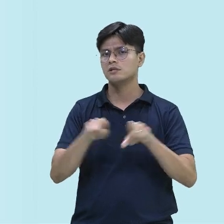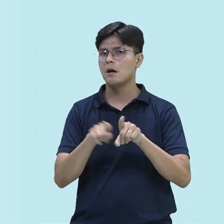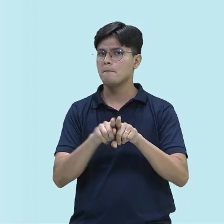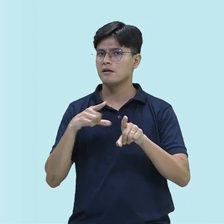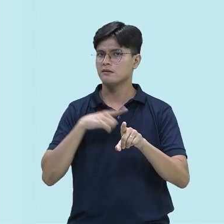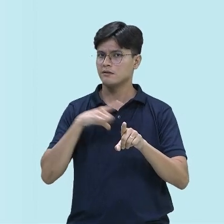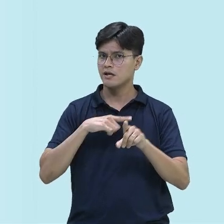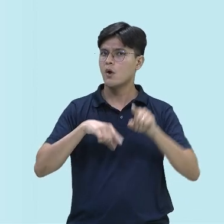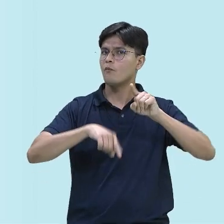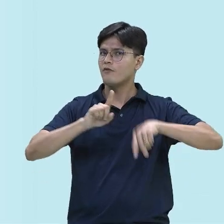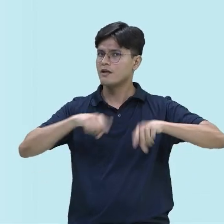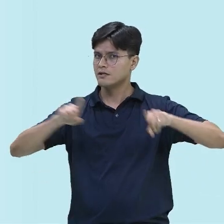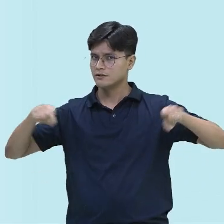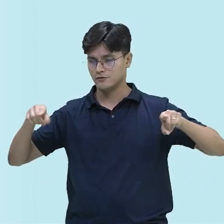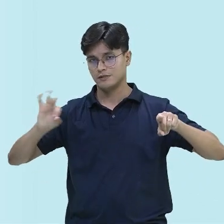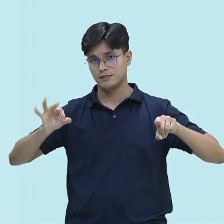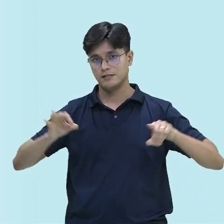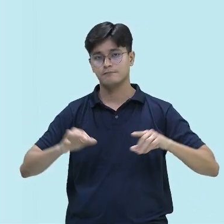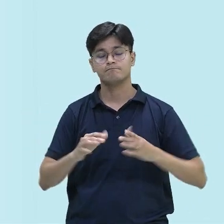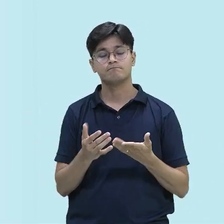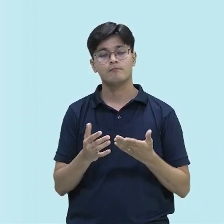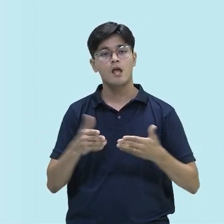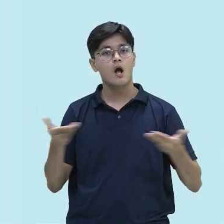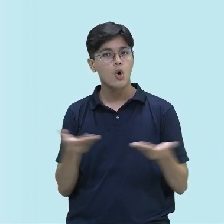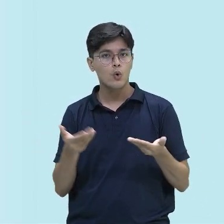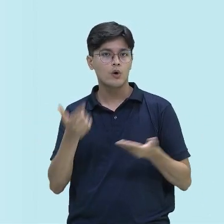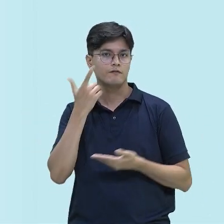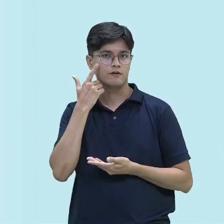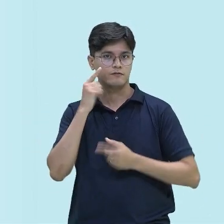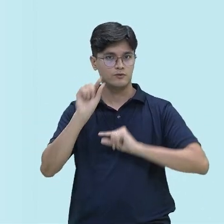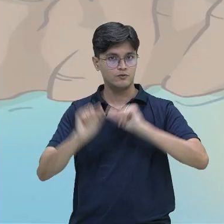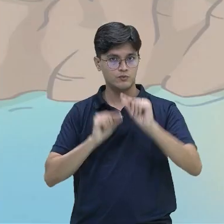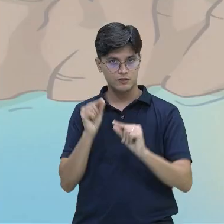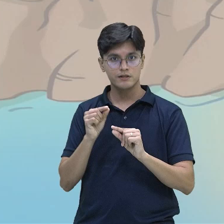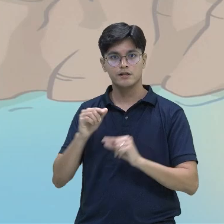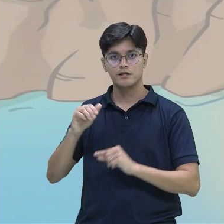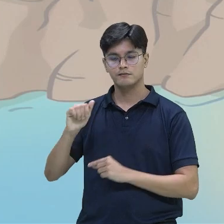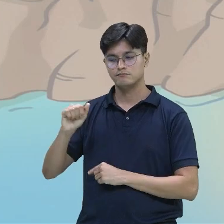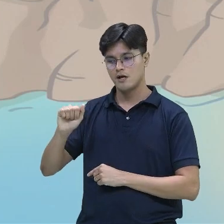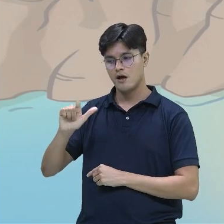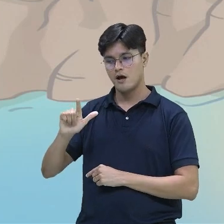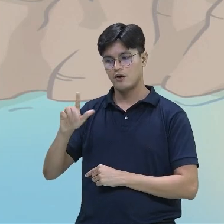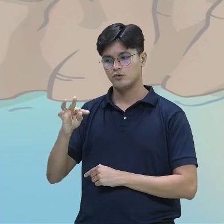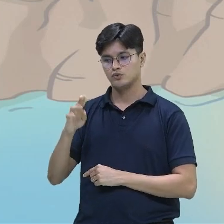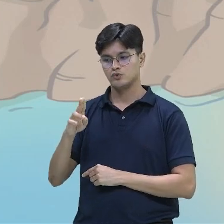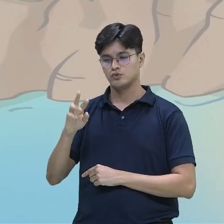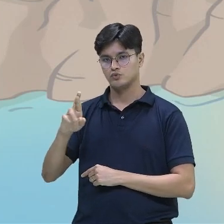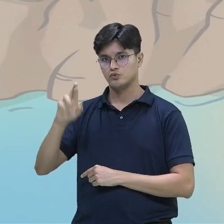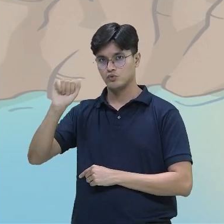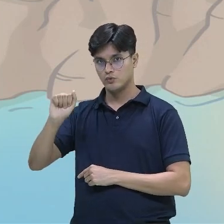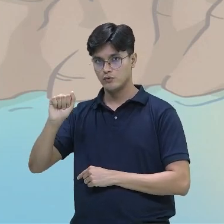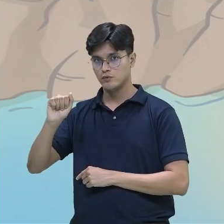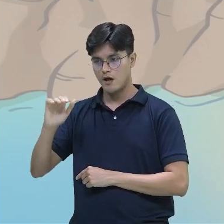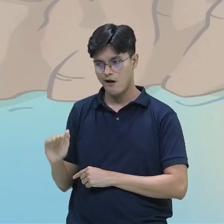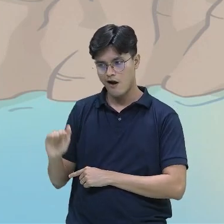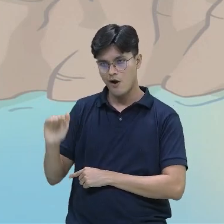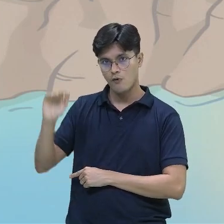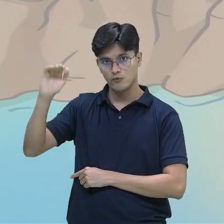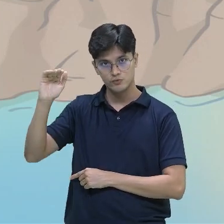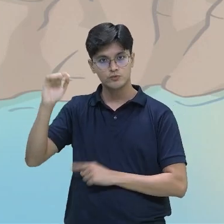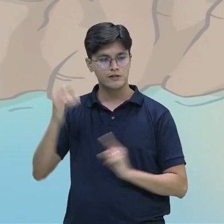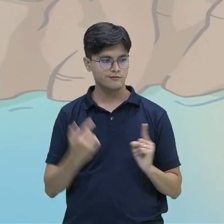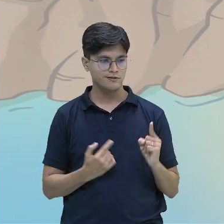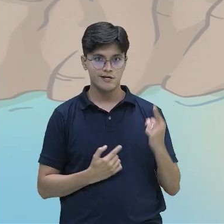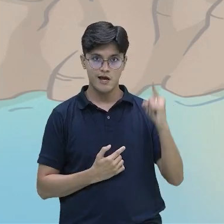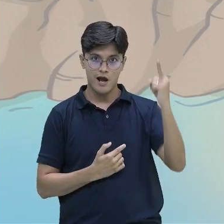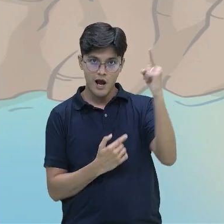Vamos observar agora, olha, a diferença entre altura e altitude. Então, a gente confunde muito, né, esses